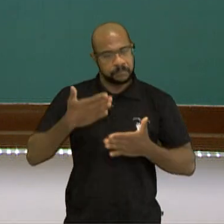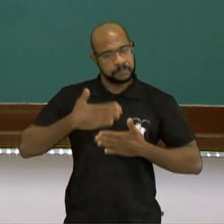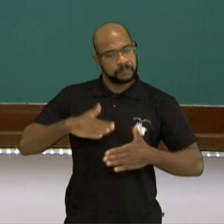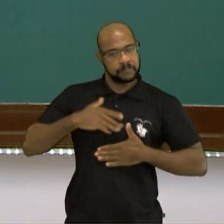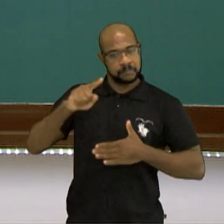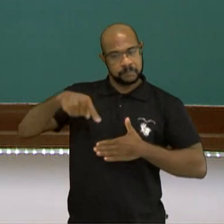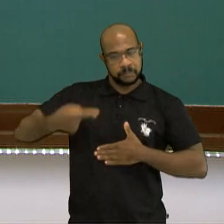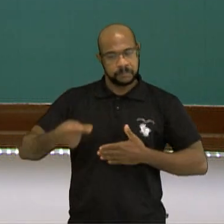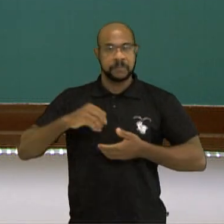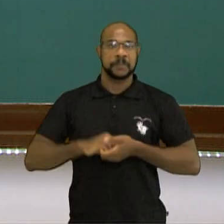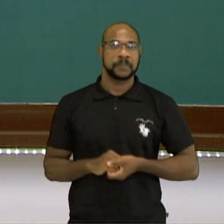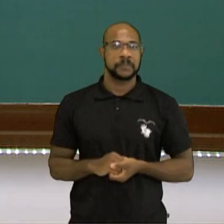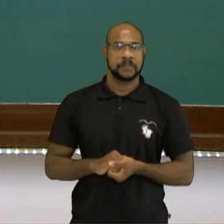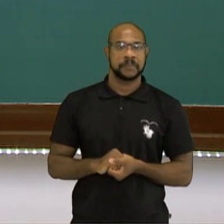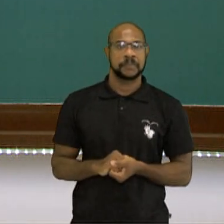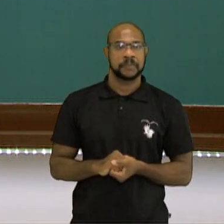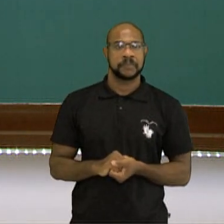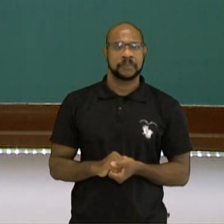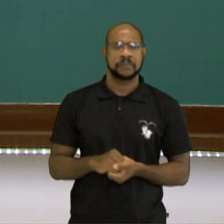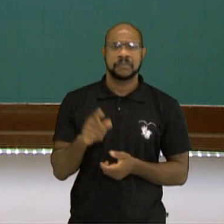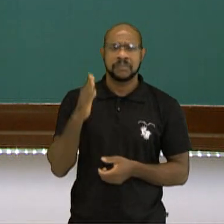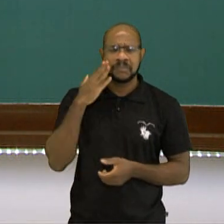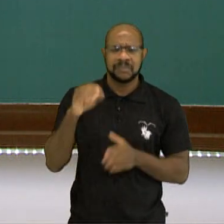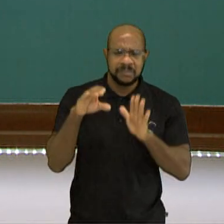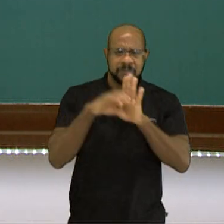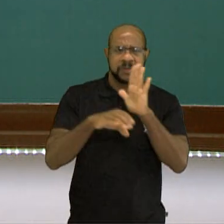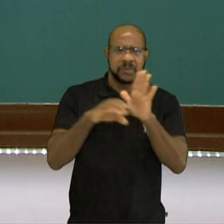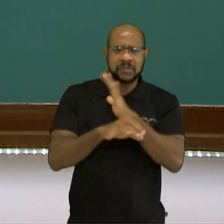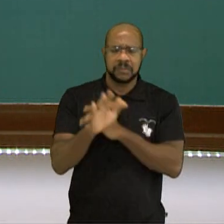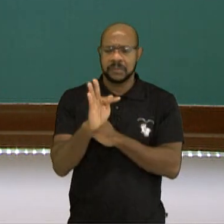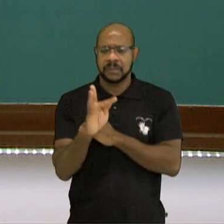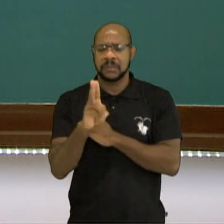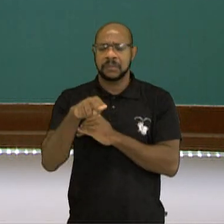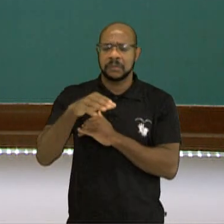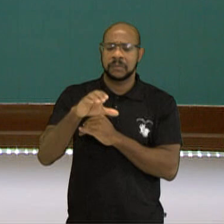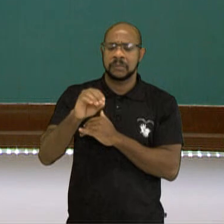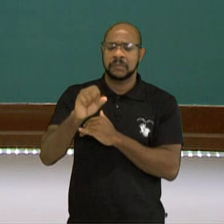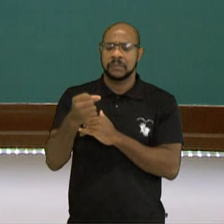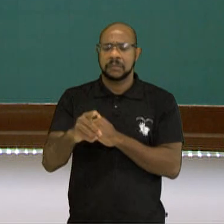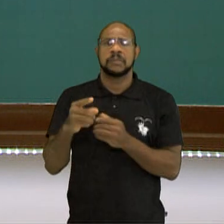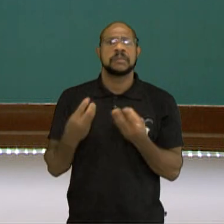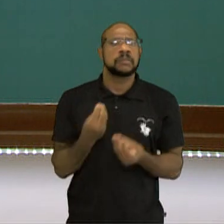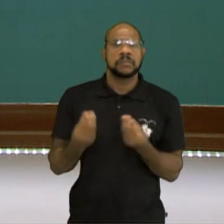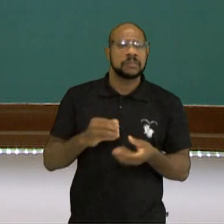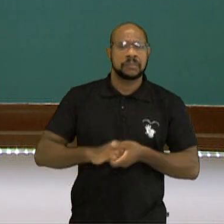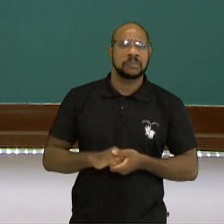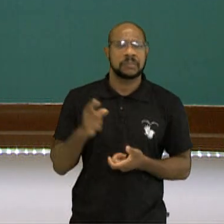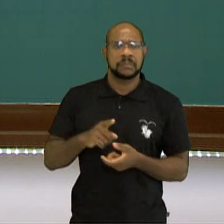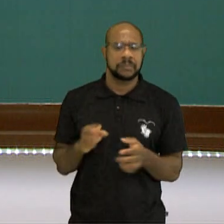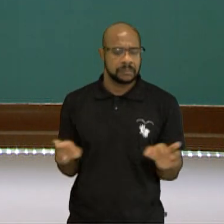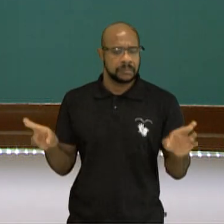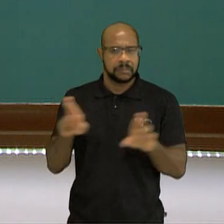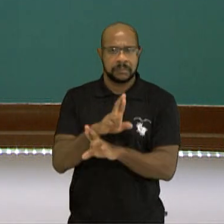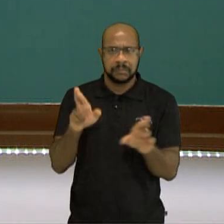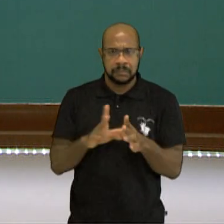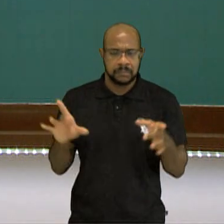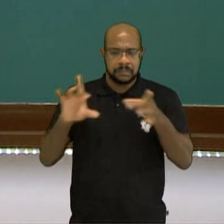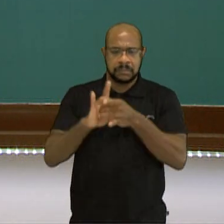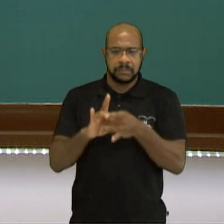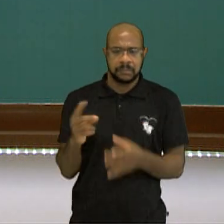tranquilidade. Primeiro, você sabe o conceito de função? É a relação de dependência entre